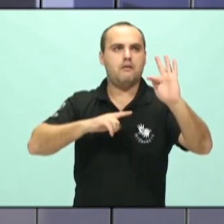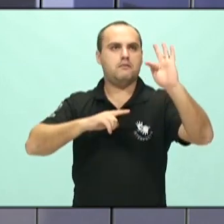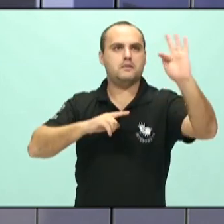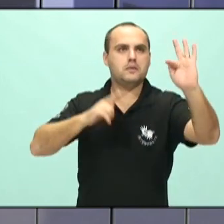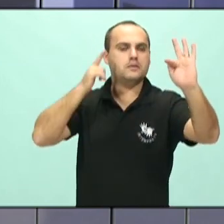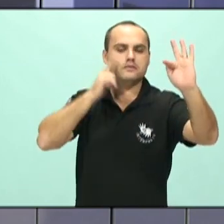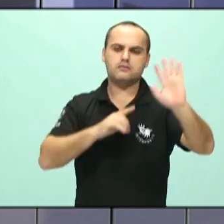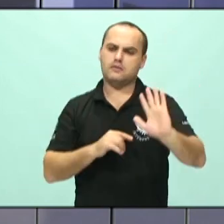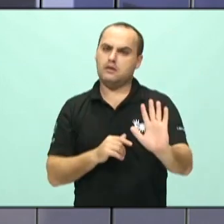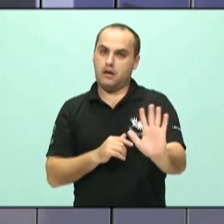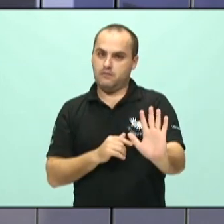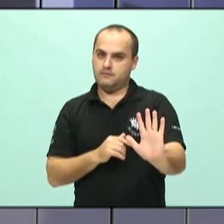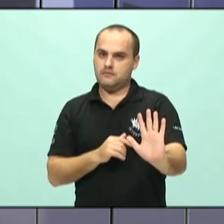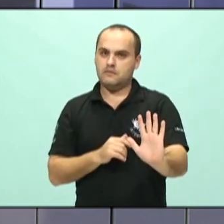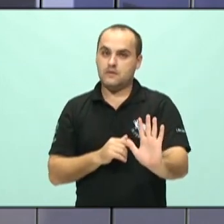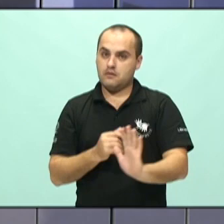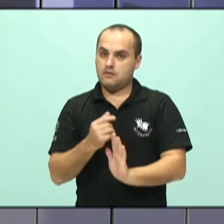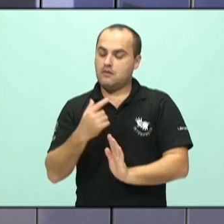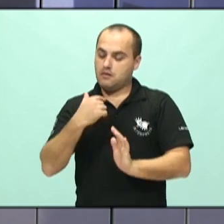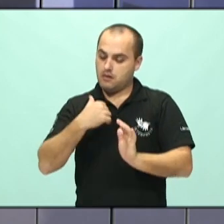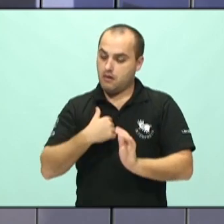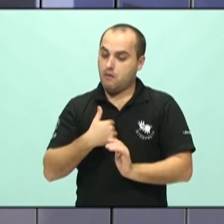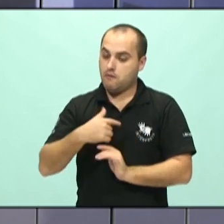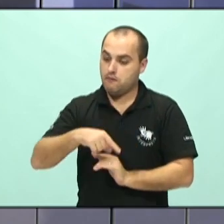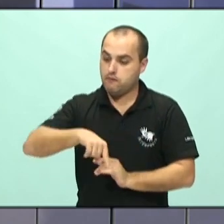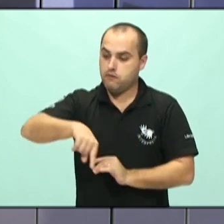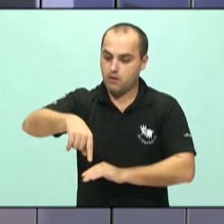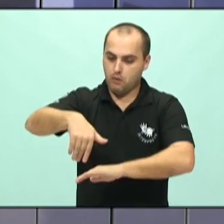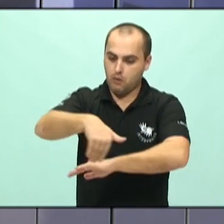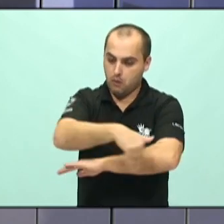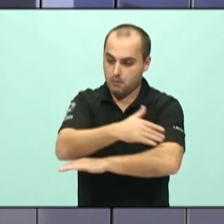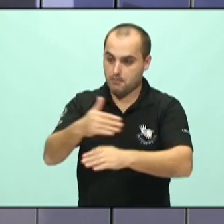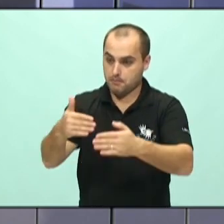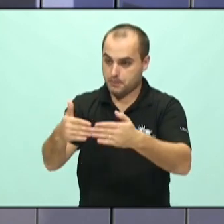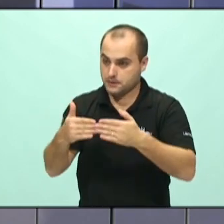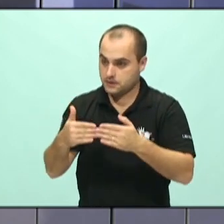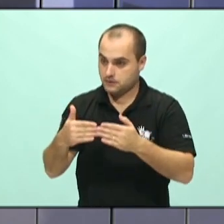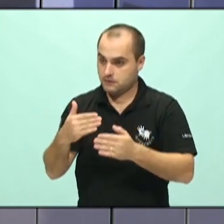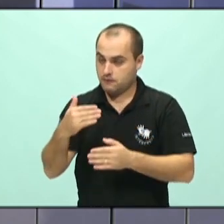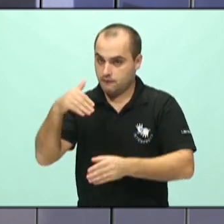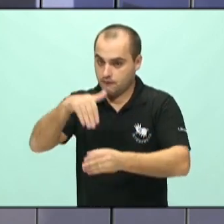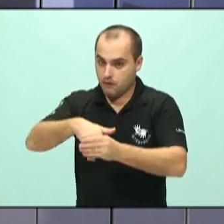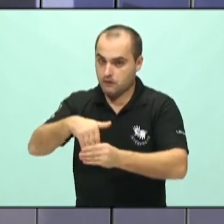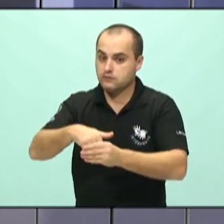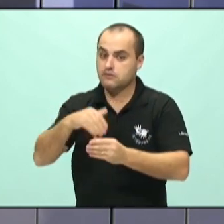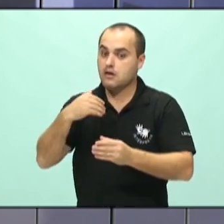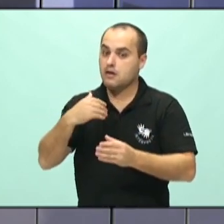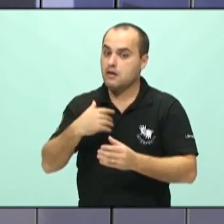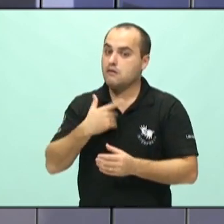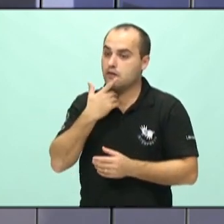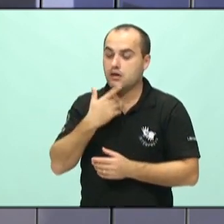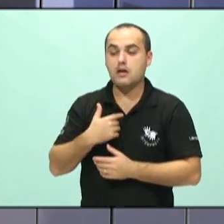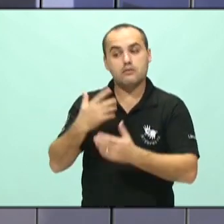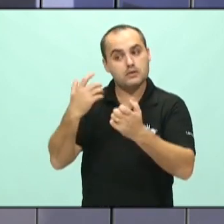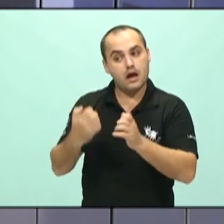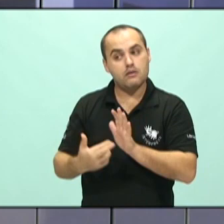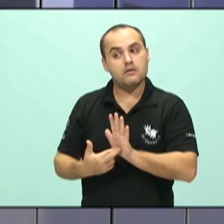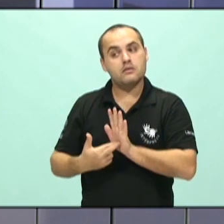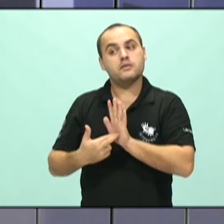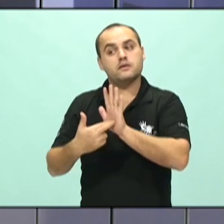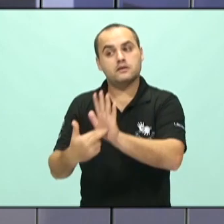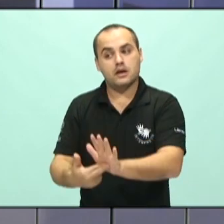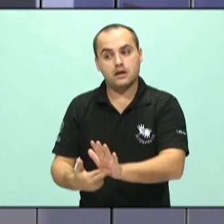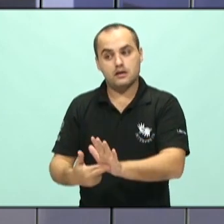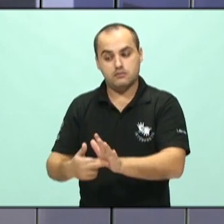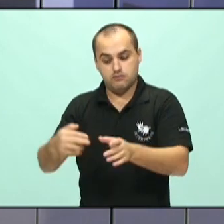contrato que eu tenho com o povo. Quando eu pedi o voto na rua para as pessoas, eu disse, eu quero te representar durante os 4 e não de 4 em